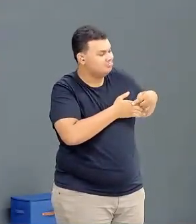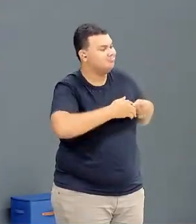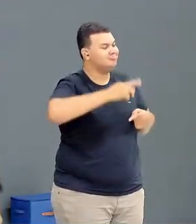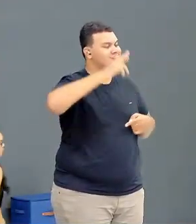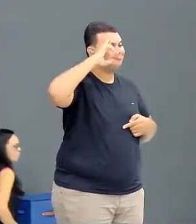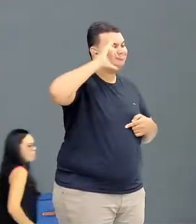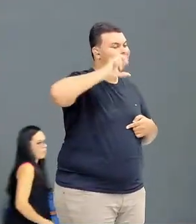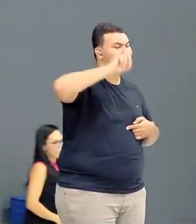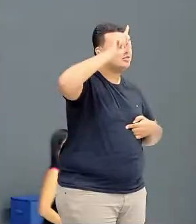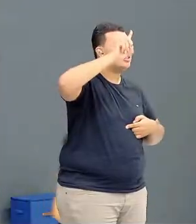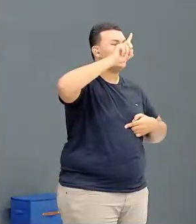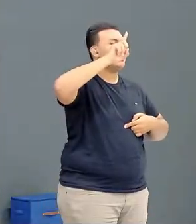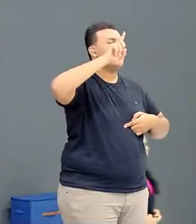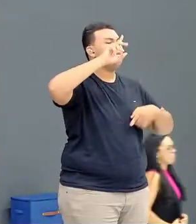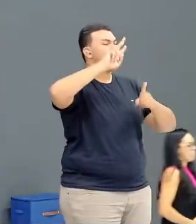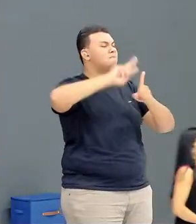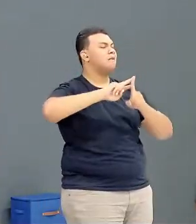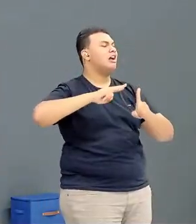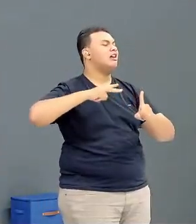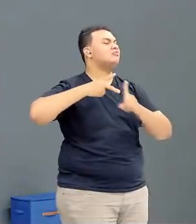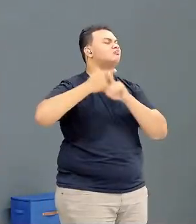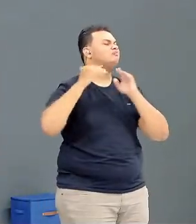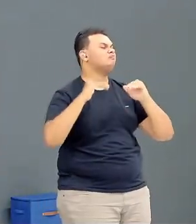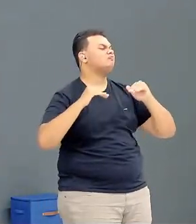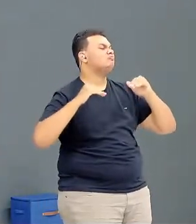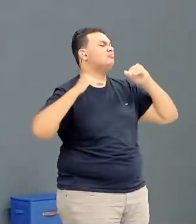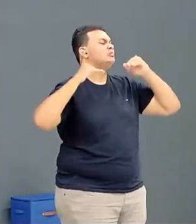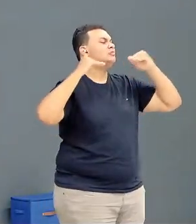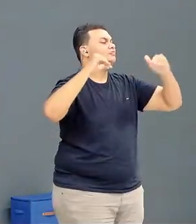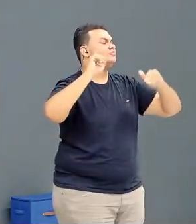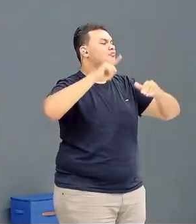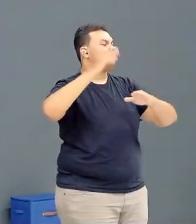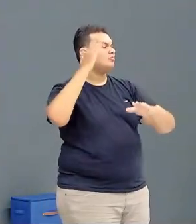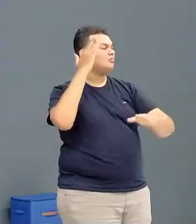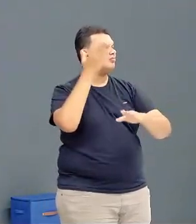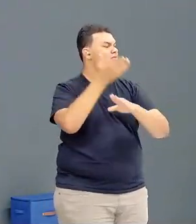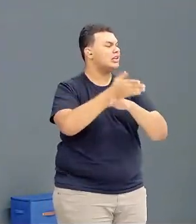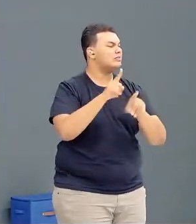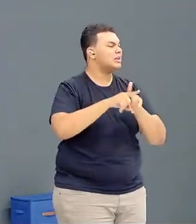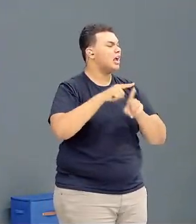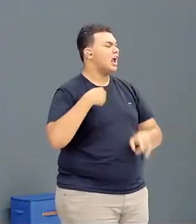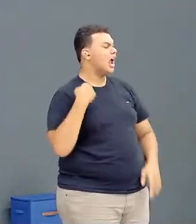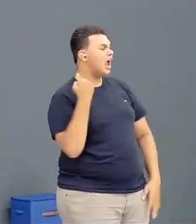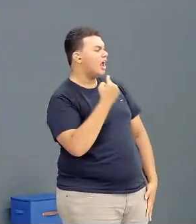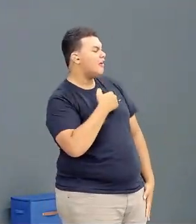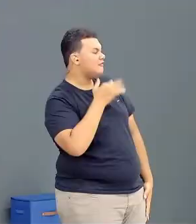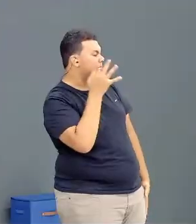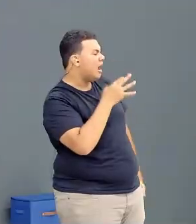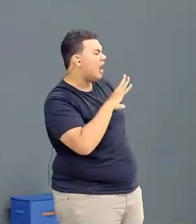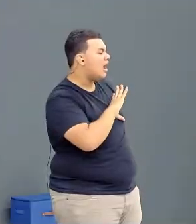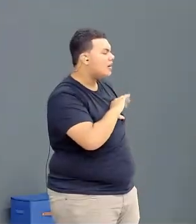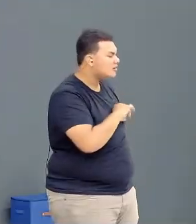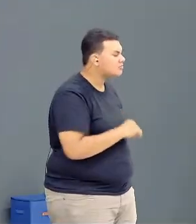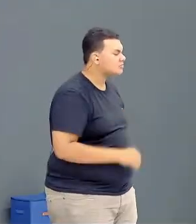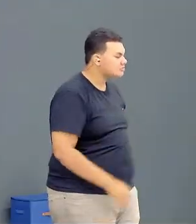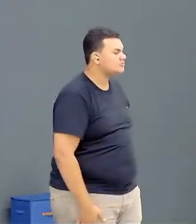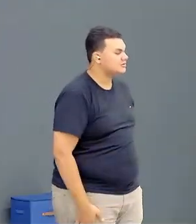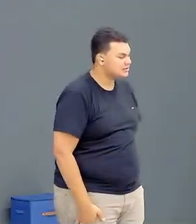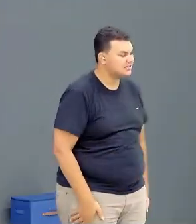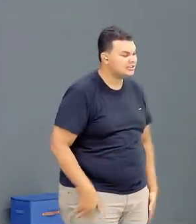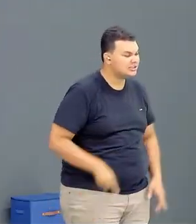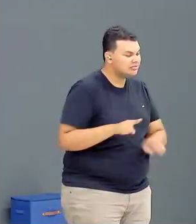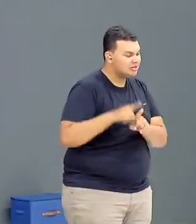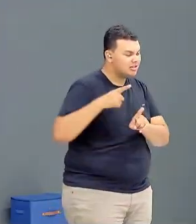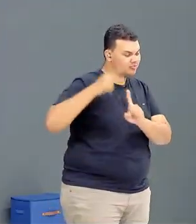Deus. Maior é aquele que luta as nossas batalhas. Maior é aquele que ama a nossa família. Maior é aquele que cuida dos